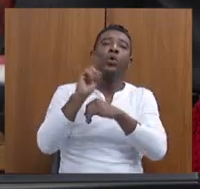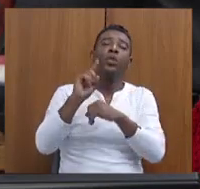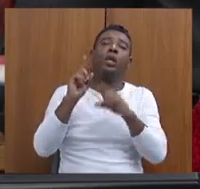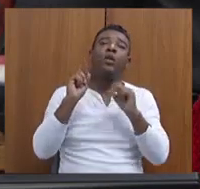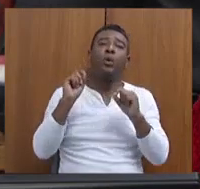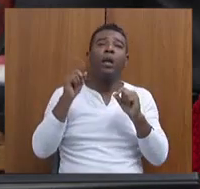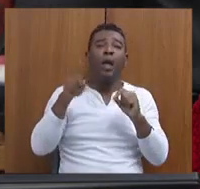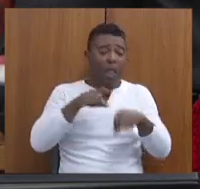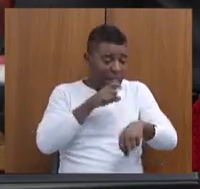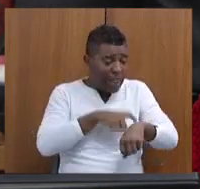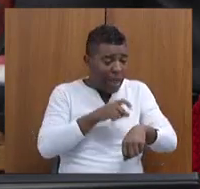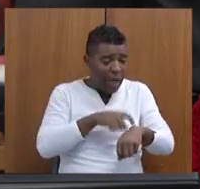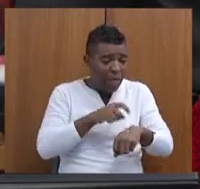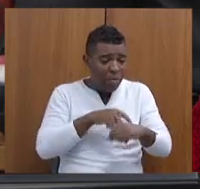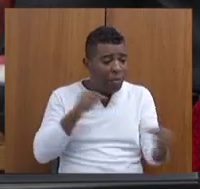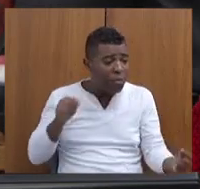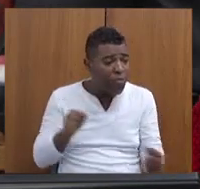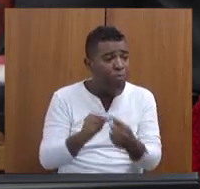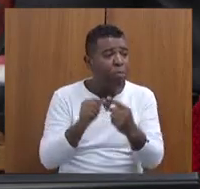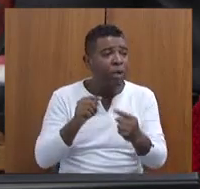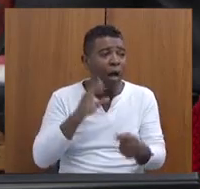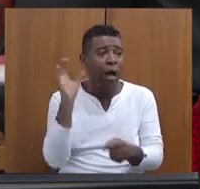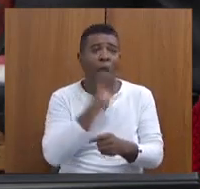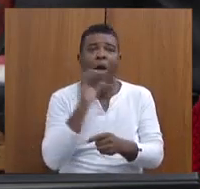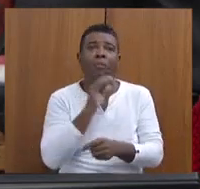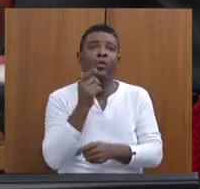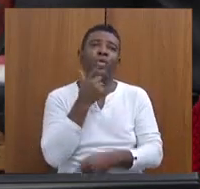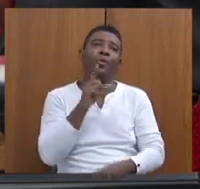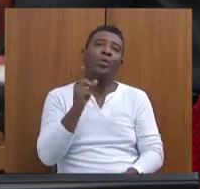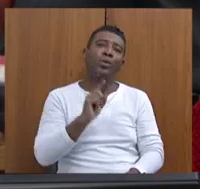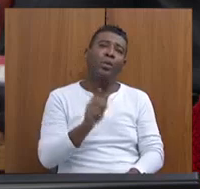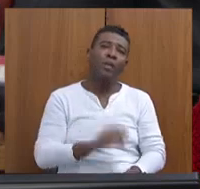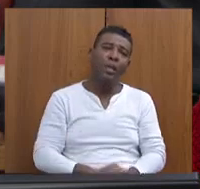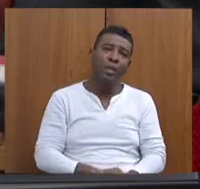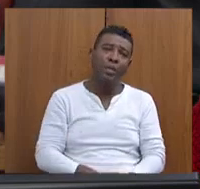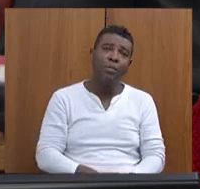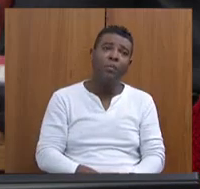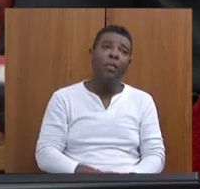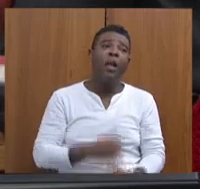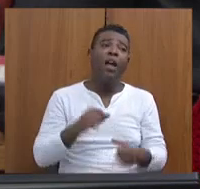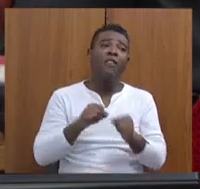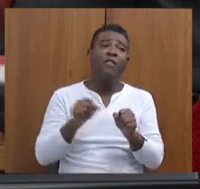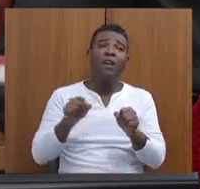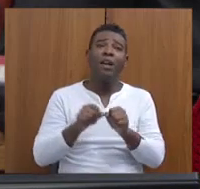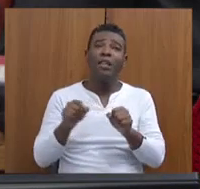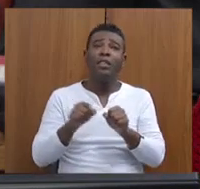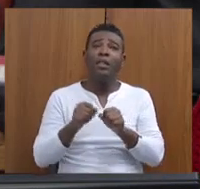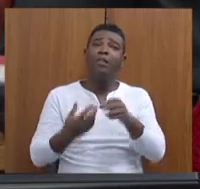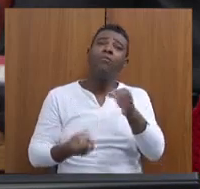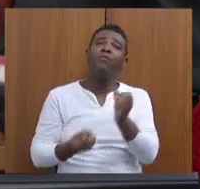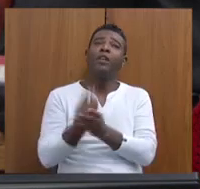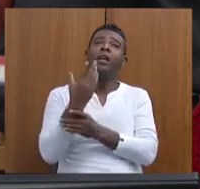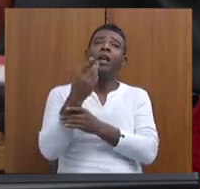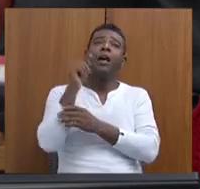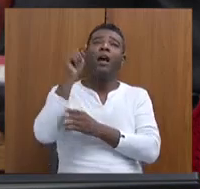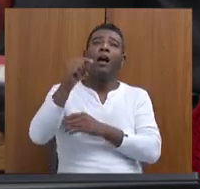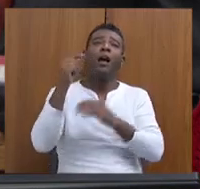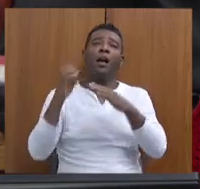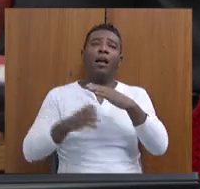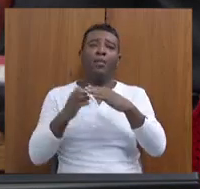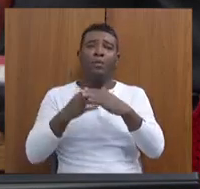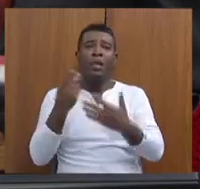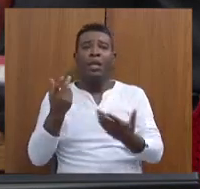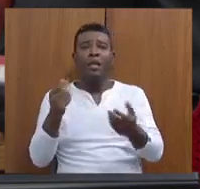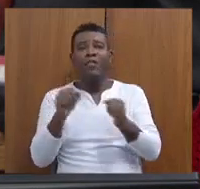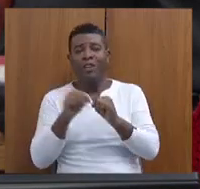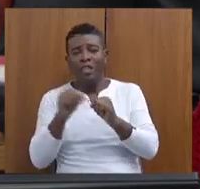tempo ágil para fazer o seu empreendimento eu não ter aqui não se pode